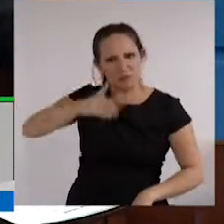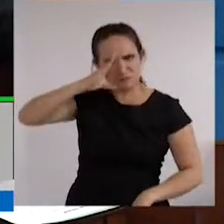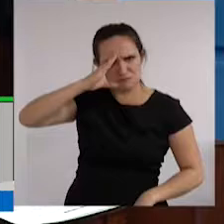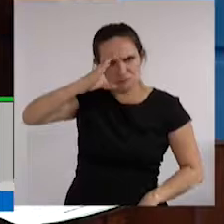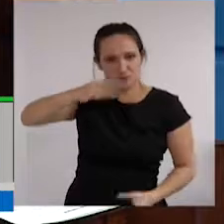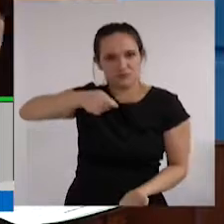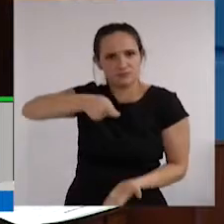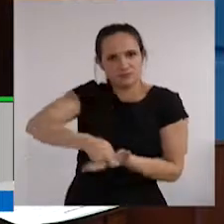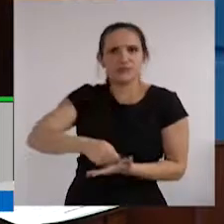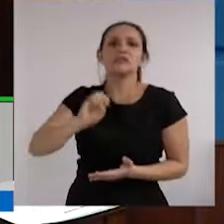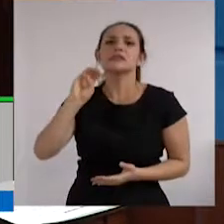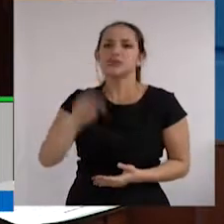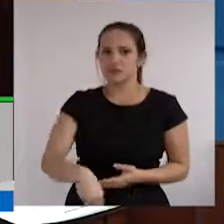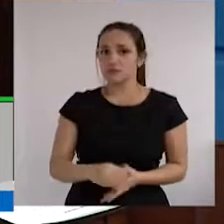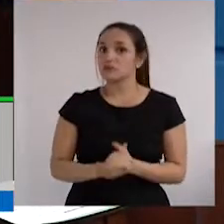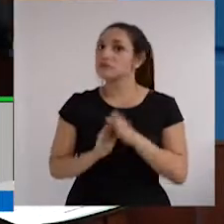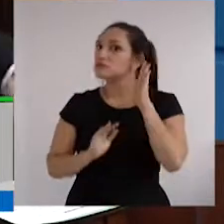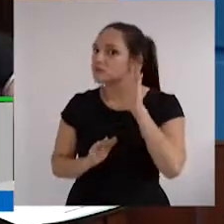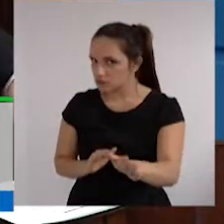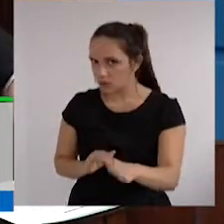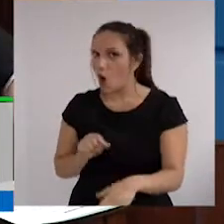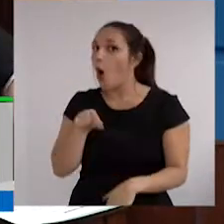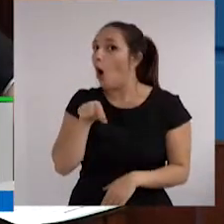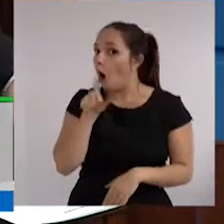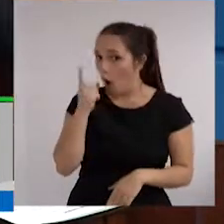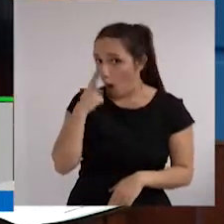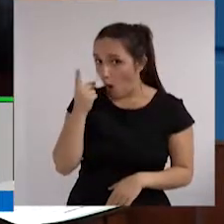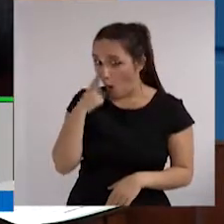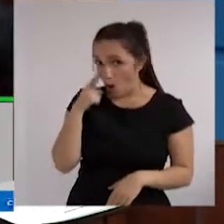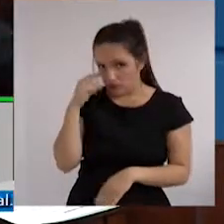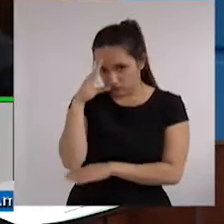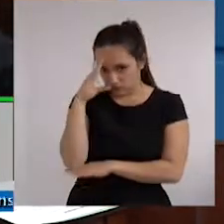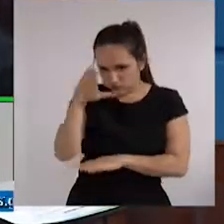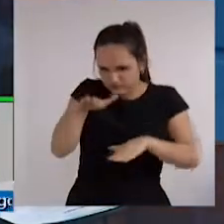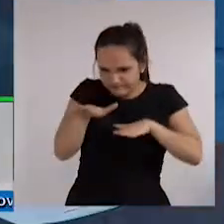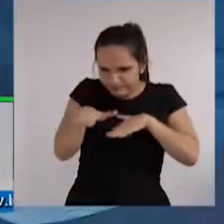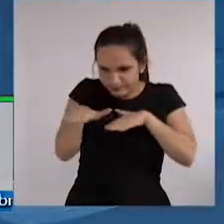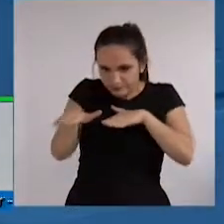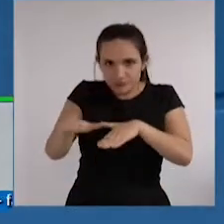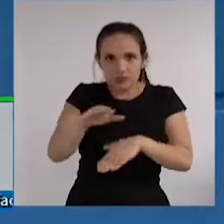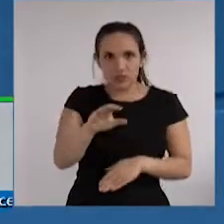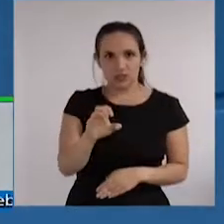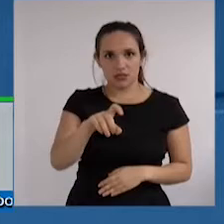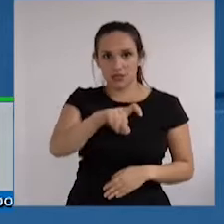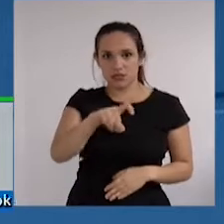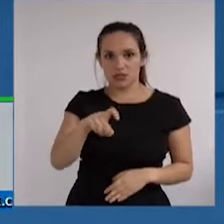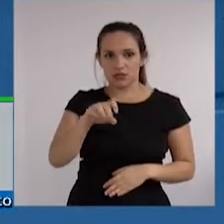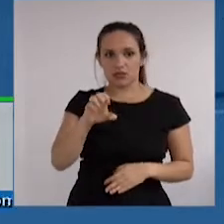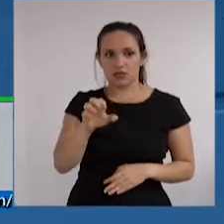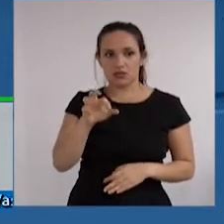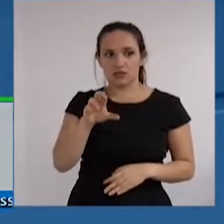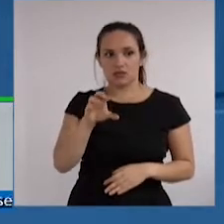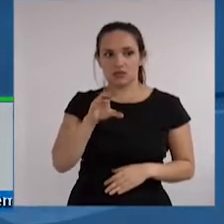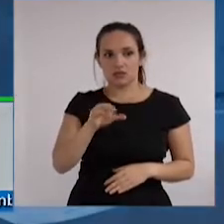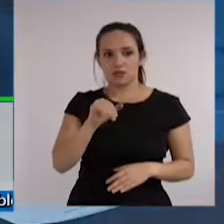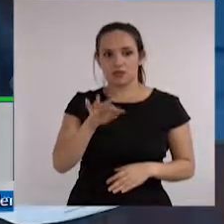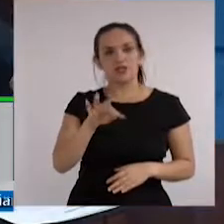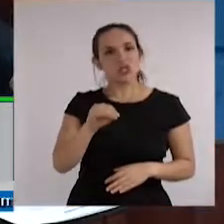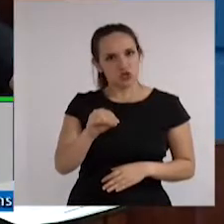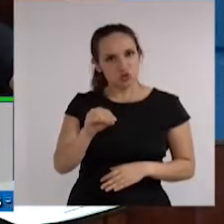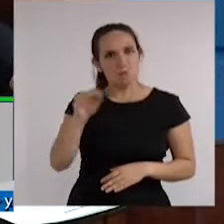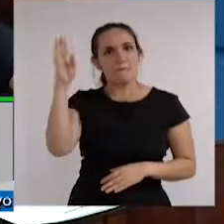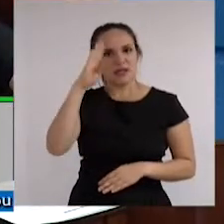no Brasil. E o Exército Brasileiro, deputado Paulo Silvio, o Exército Brasileiro, ele deve uma declaração à